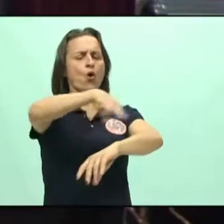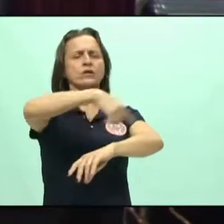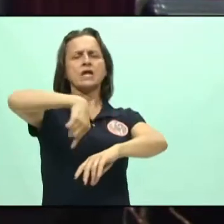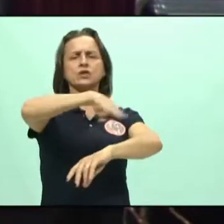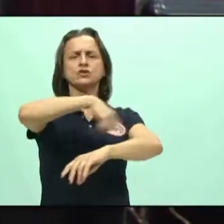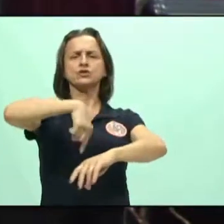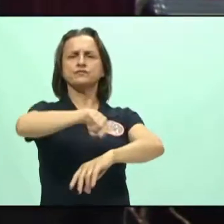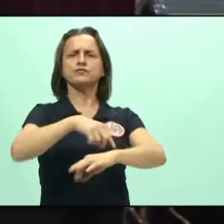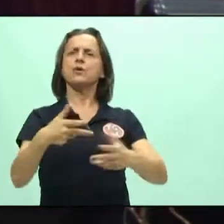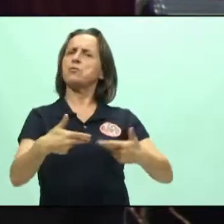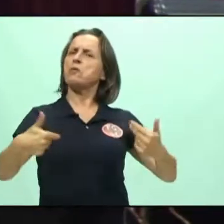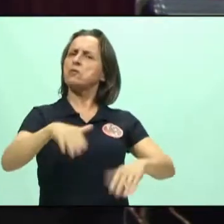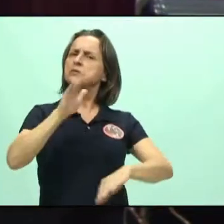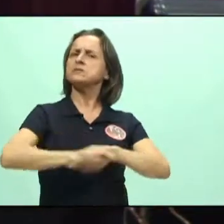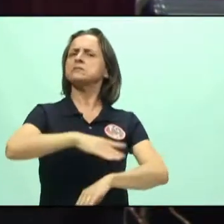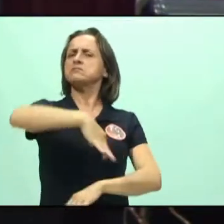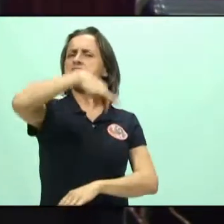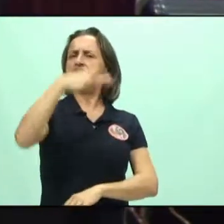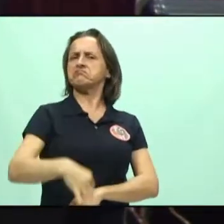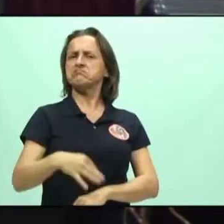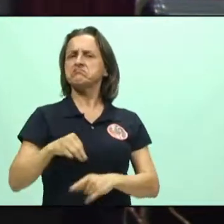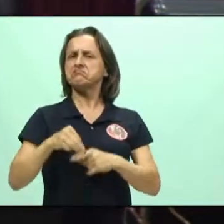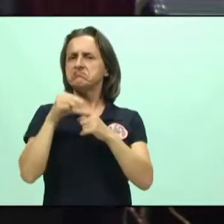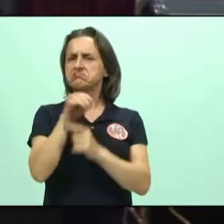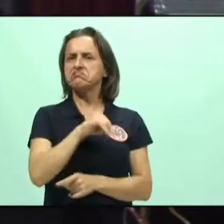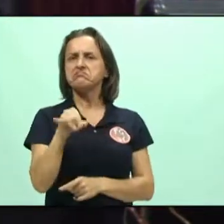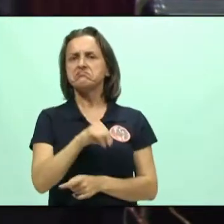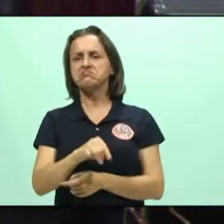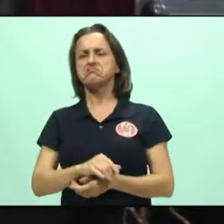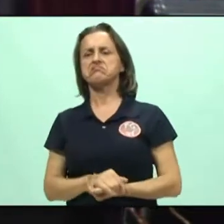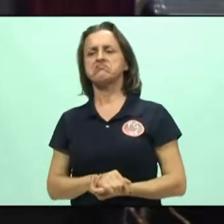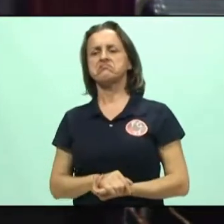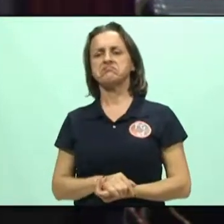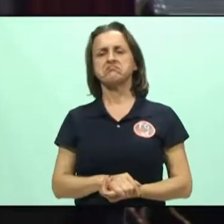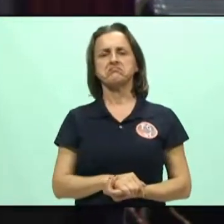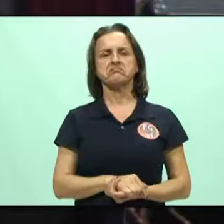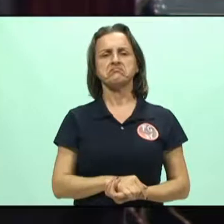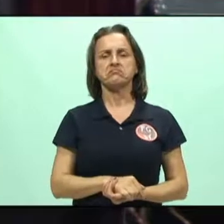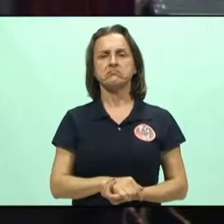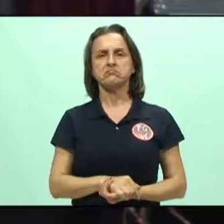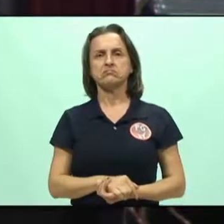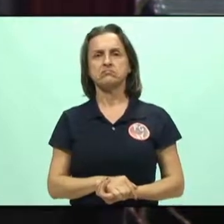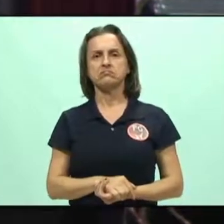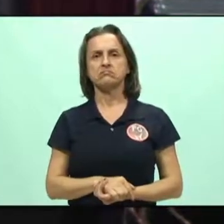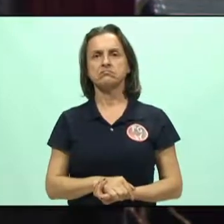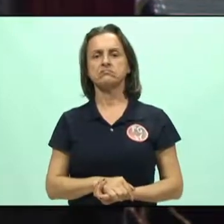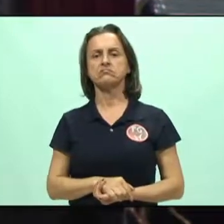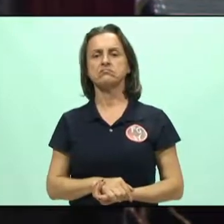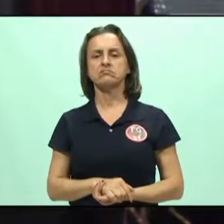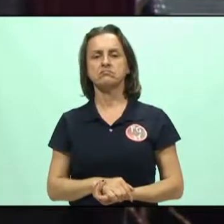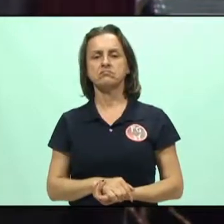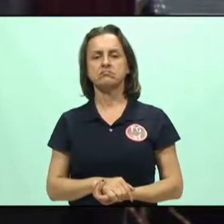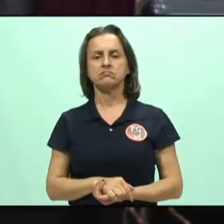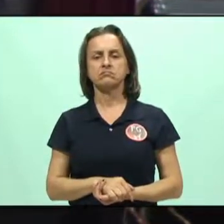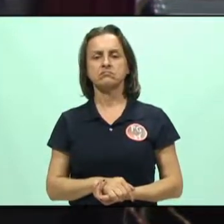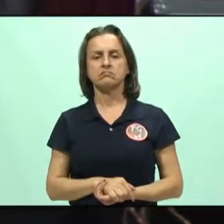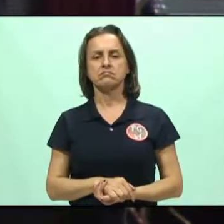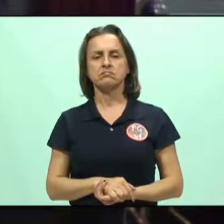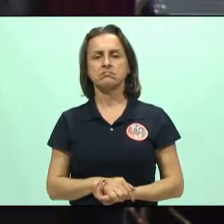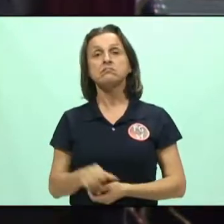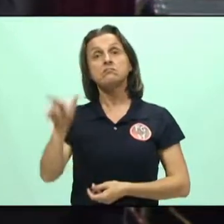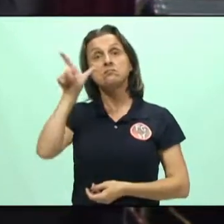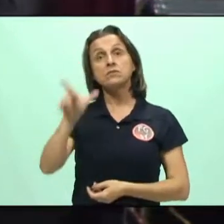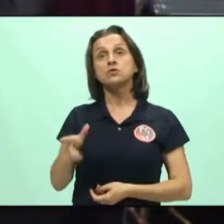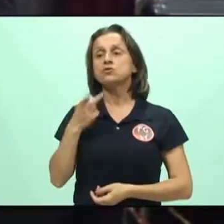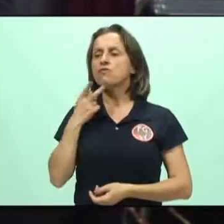produtivo ainda para o município de Itajaí Alguém falou aqui sobre passar a administração do estacionamento